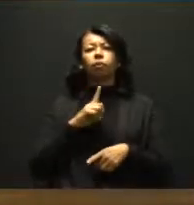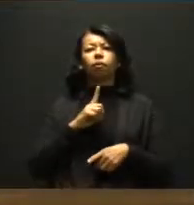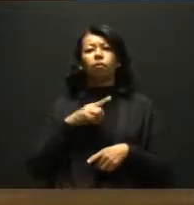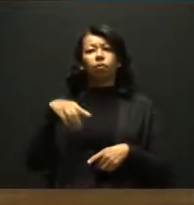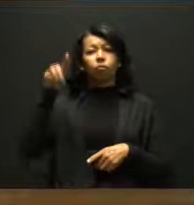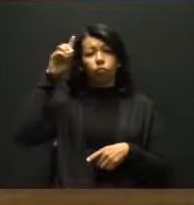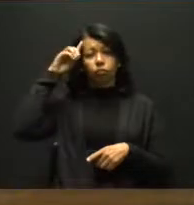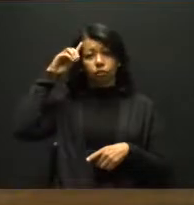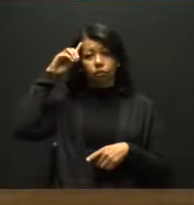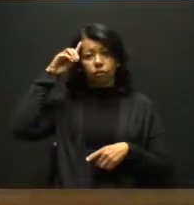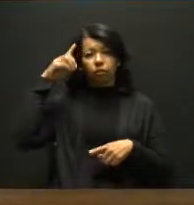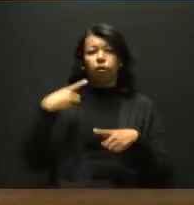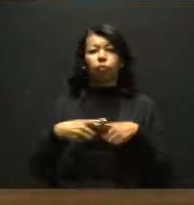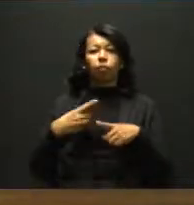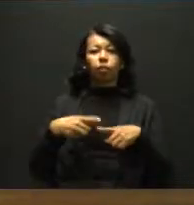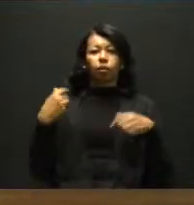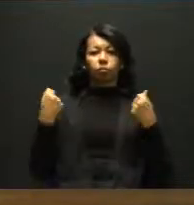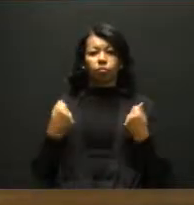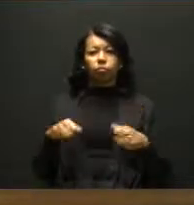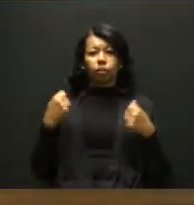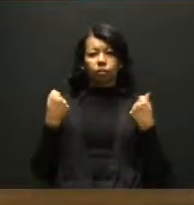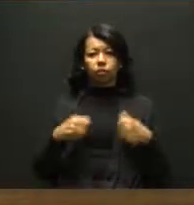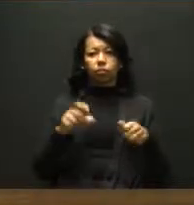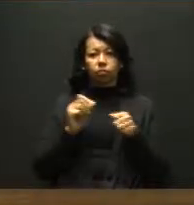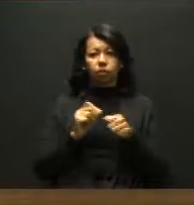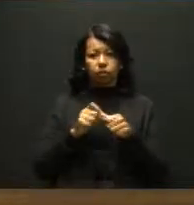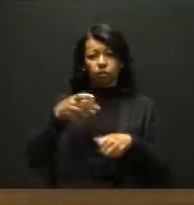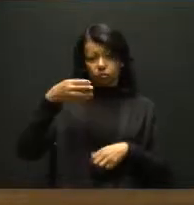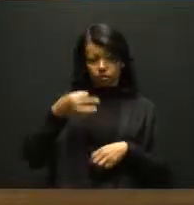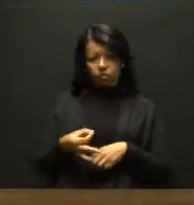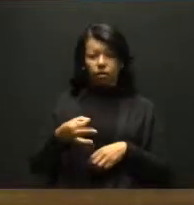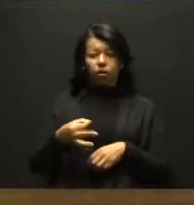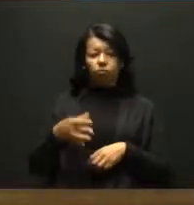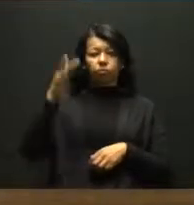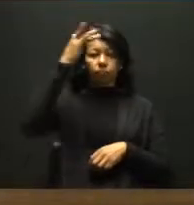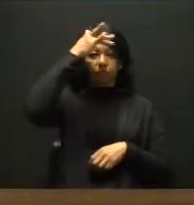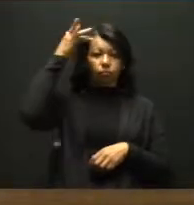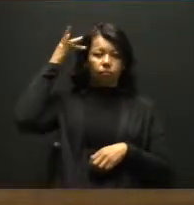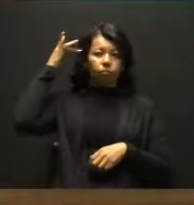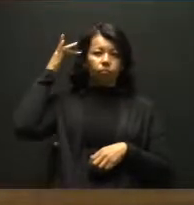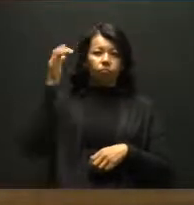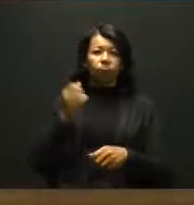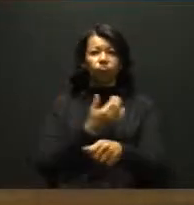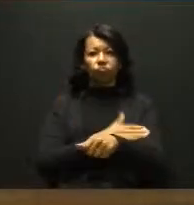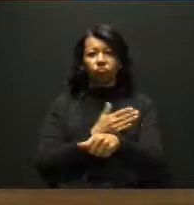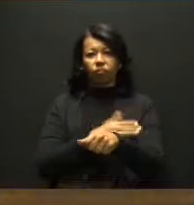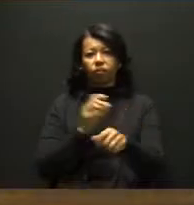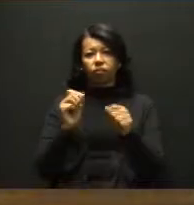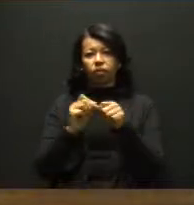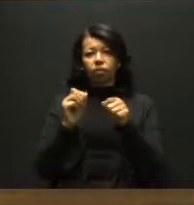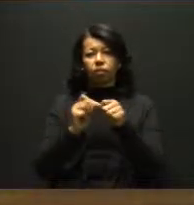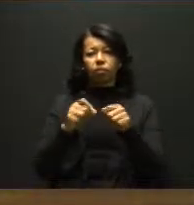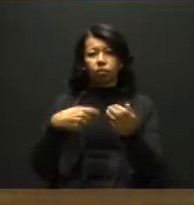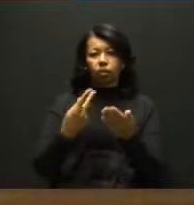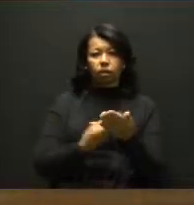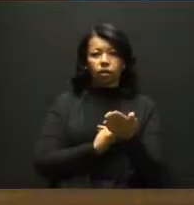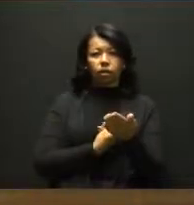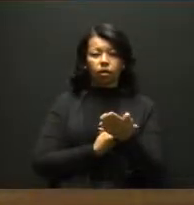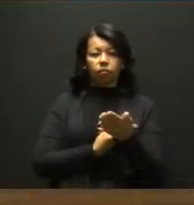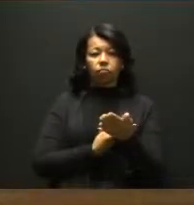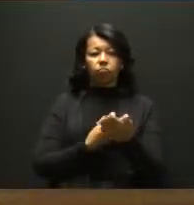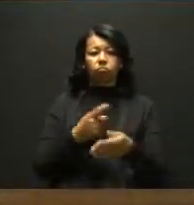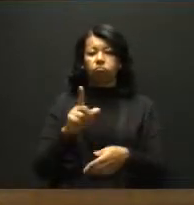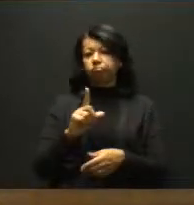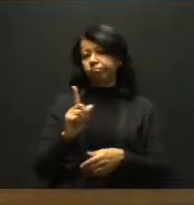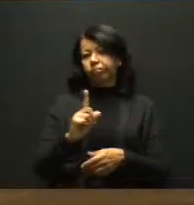o que precisamos fazer o que é certo é que as pessoas estão acostumadas a fazer o que é raro não